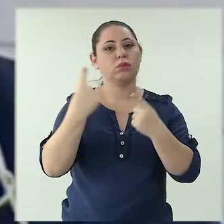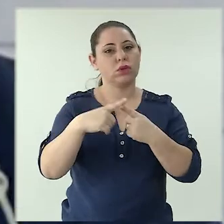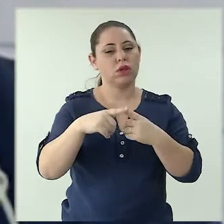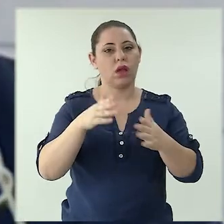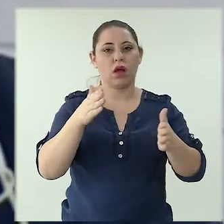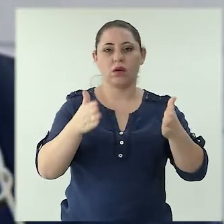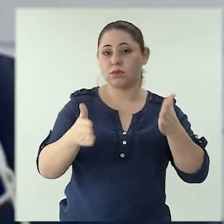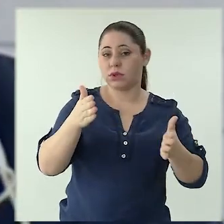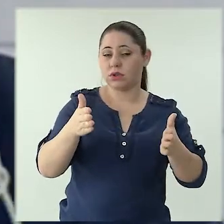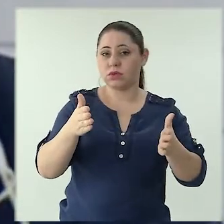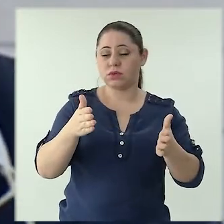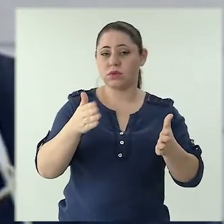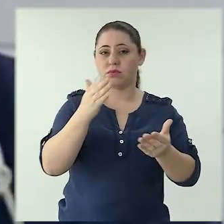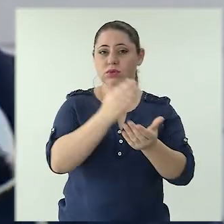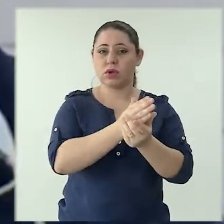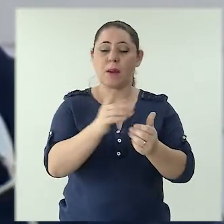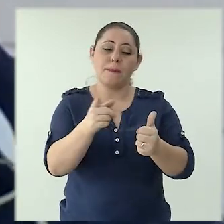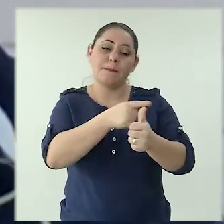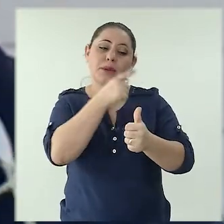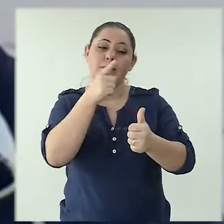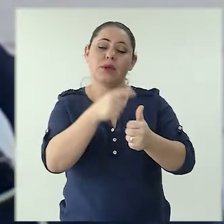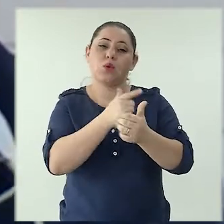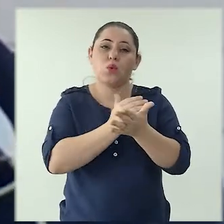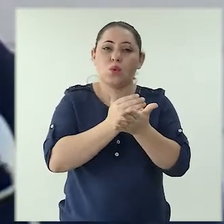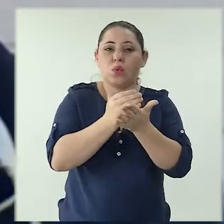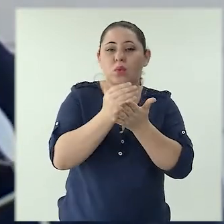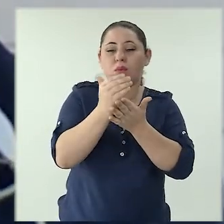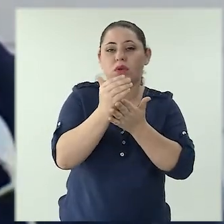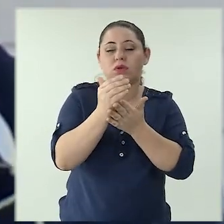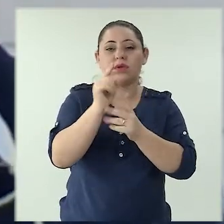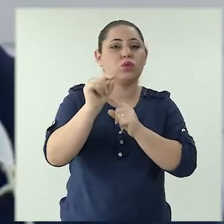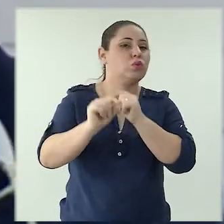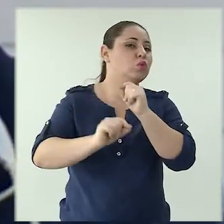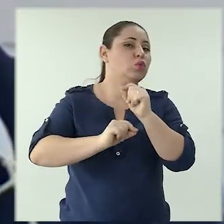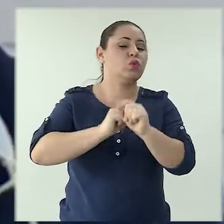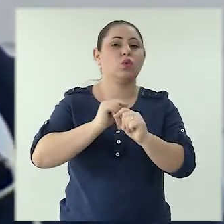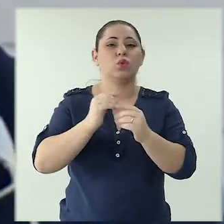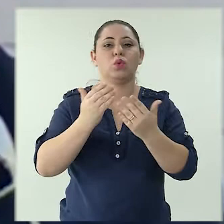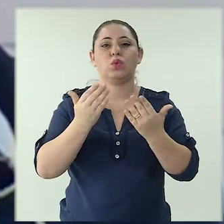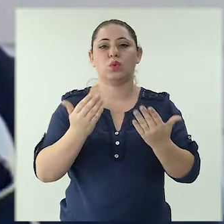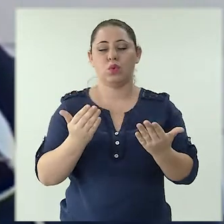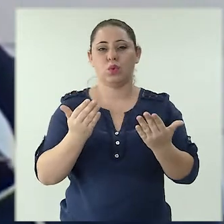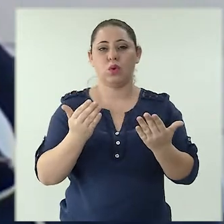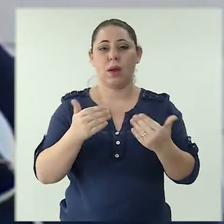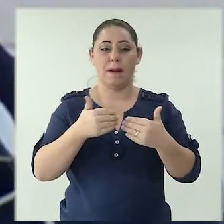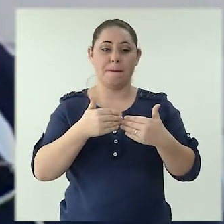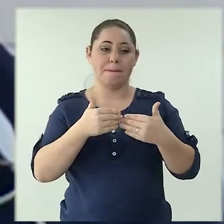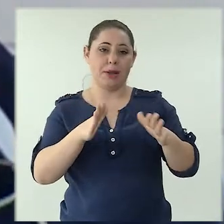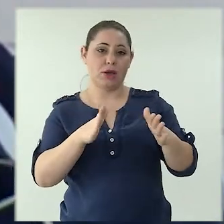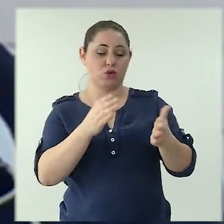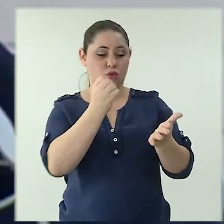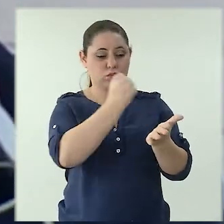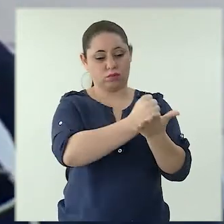algumas fases desse procedimento. A primeira inicial, que seria aberta aí no cartório de